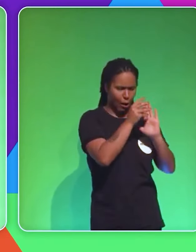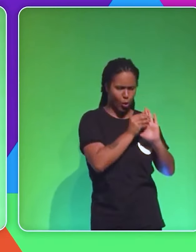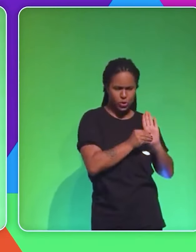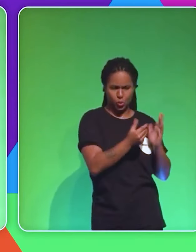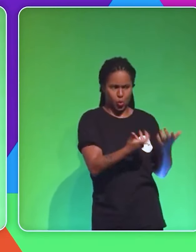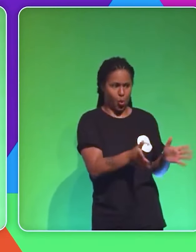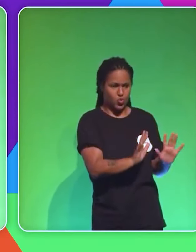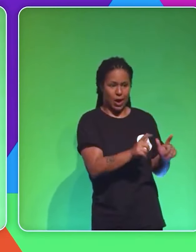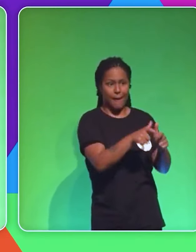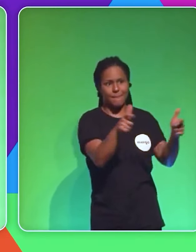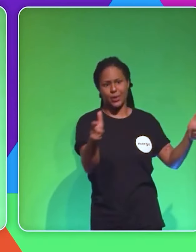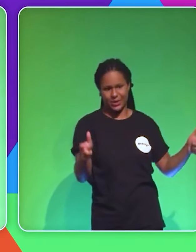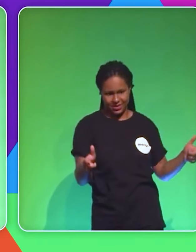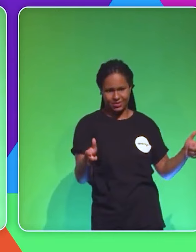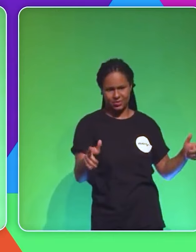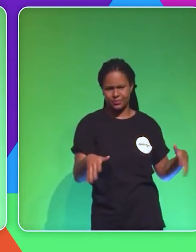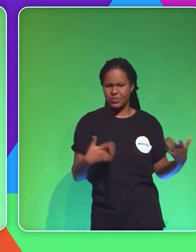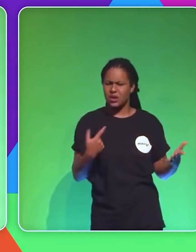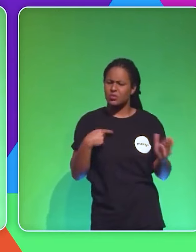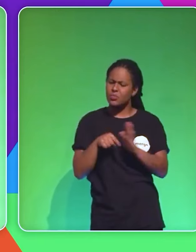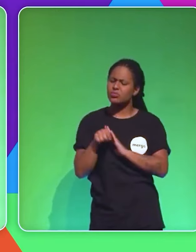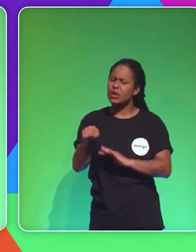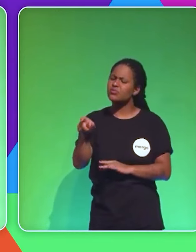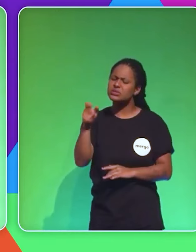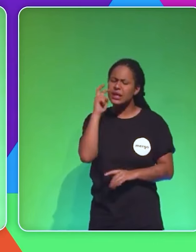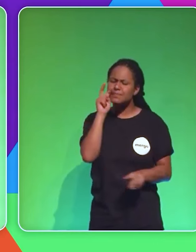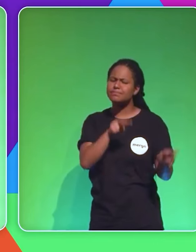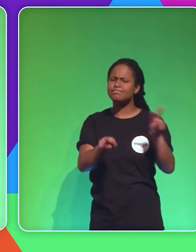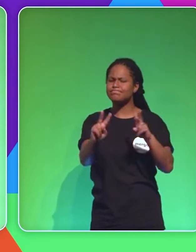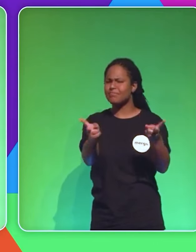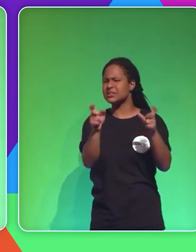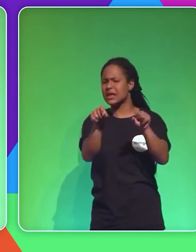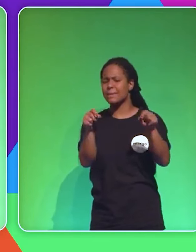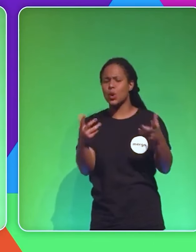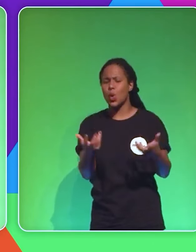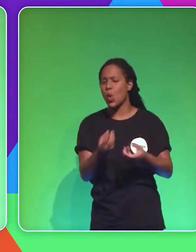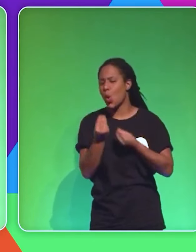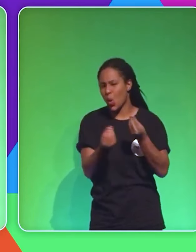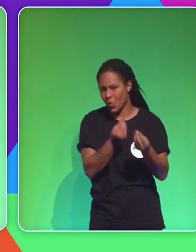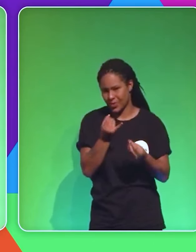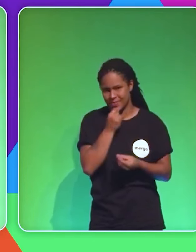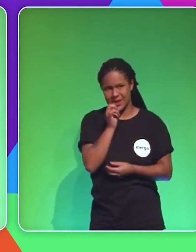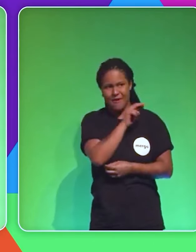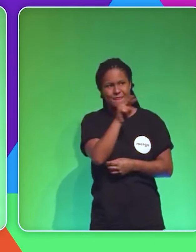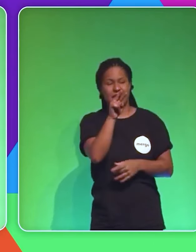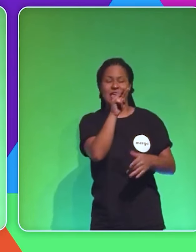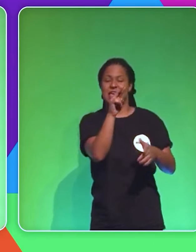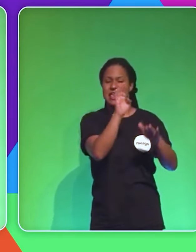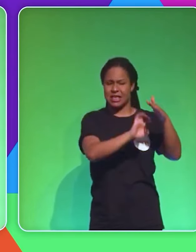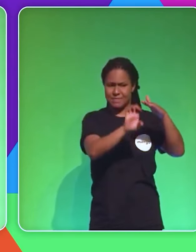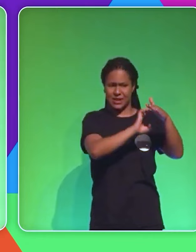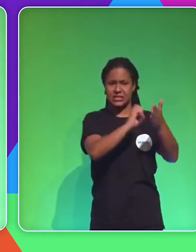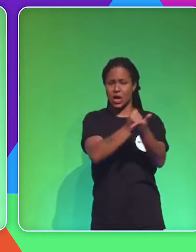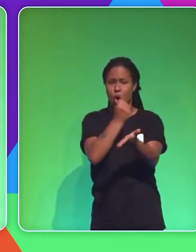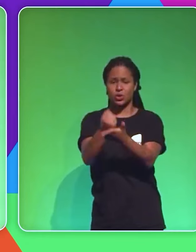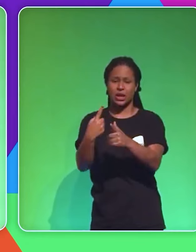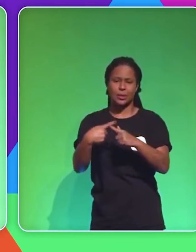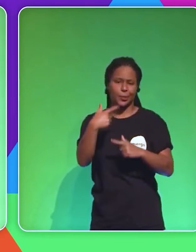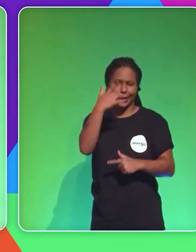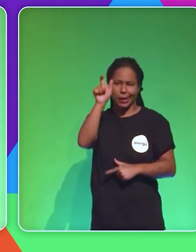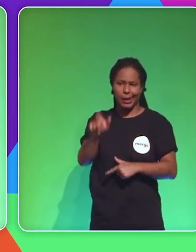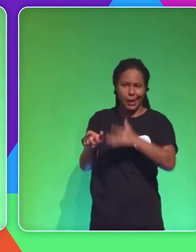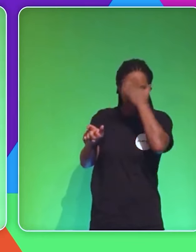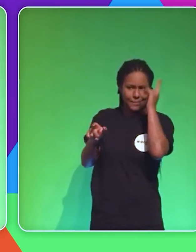Então eu queria saber de você como você vê essa questão tipo de pessoas que por exemplo a gente vê empresas que contratam porque a pessoa é